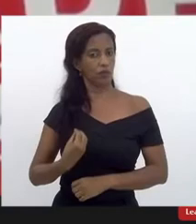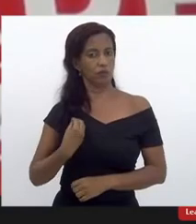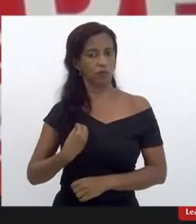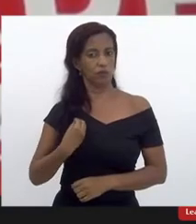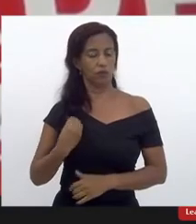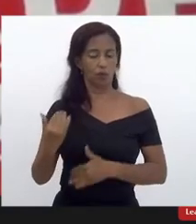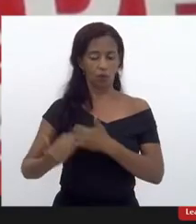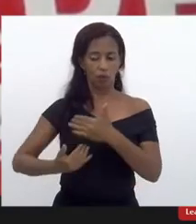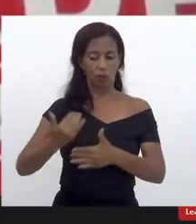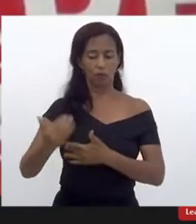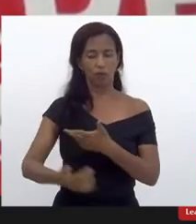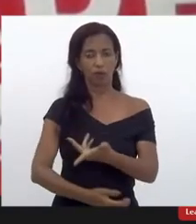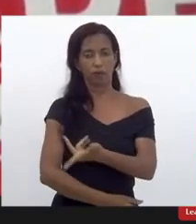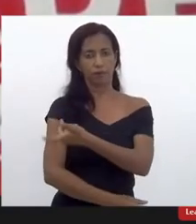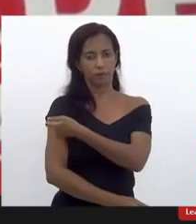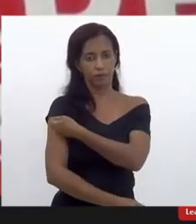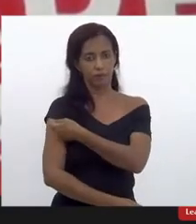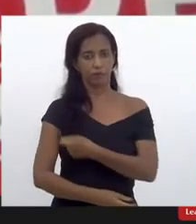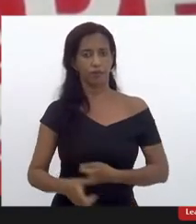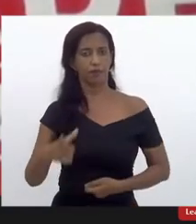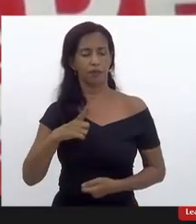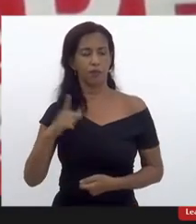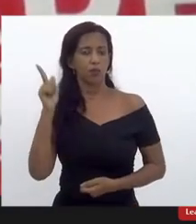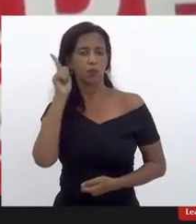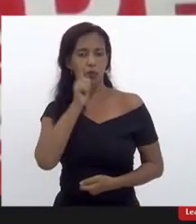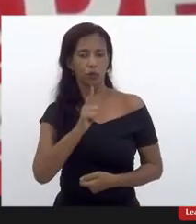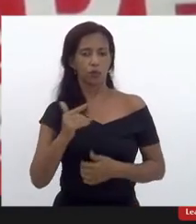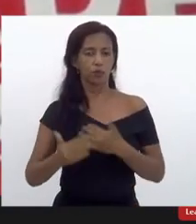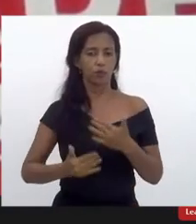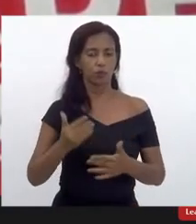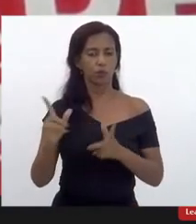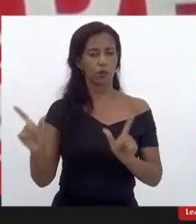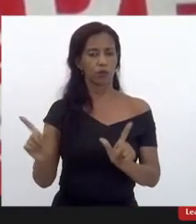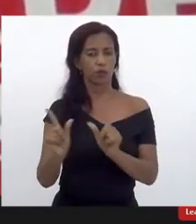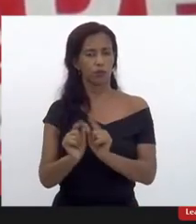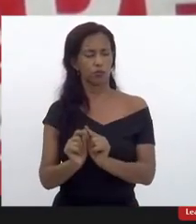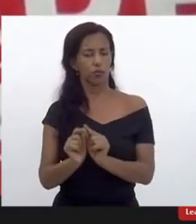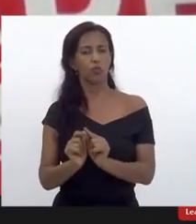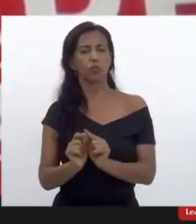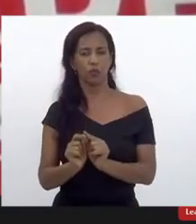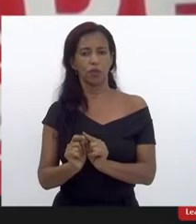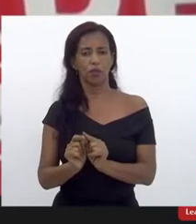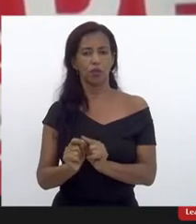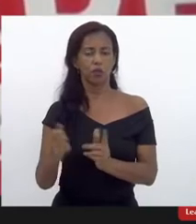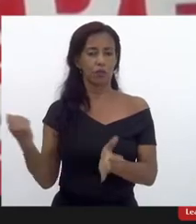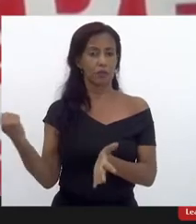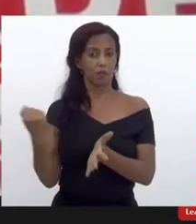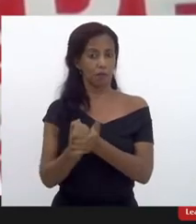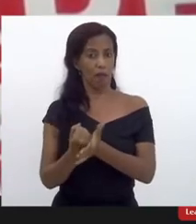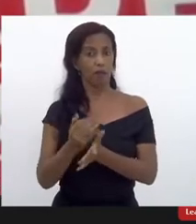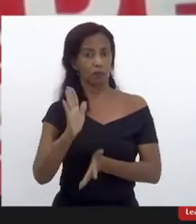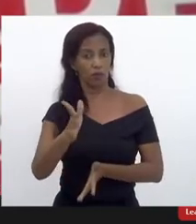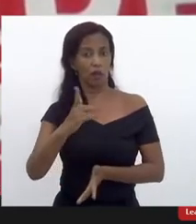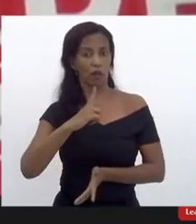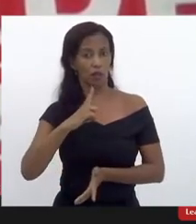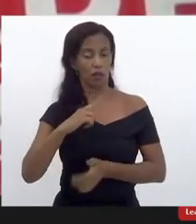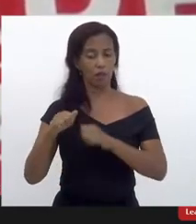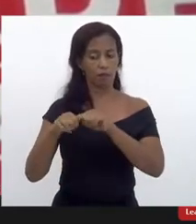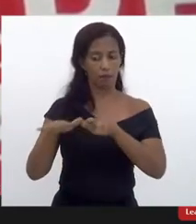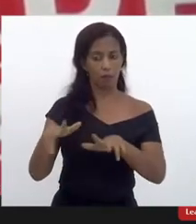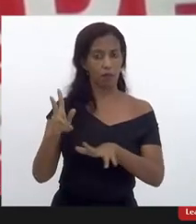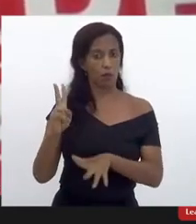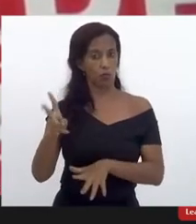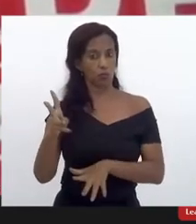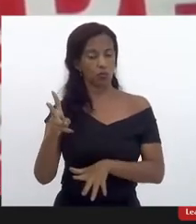com o avanço da vacinação, né, temos conseguido aí reduzir significativamente os impactos, ainda existe, a pandemia não acabou,